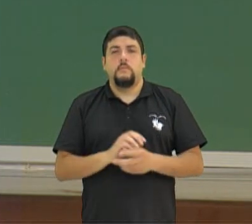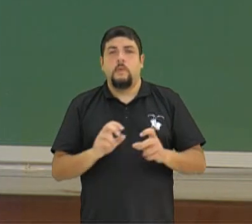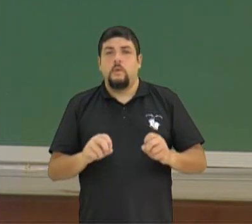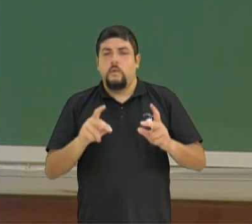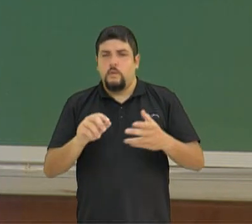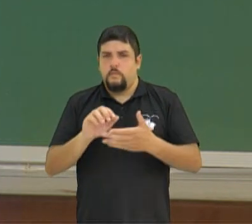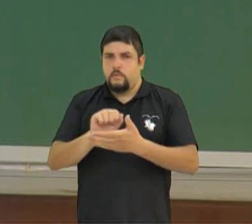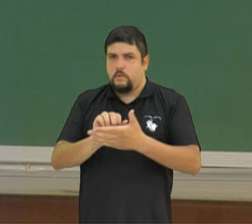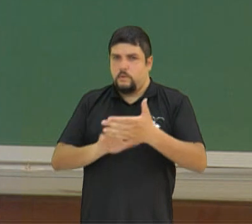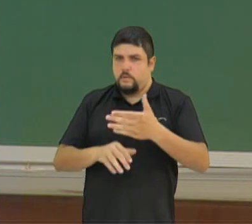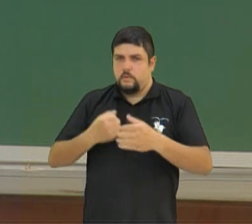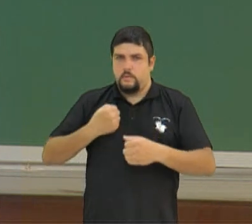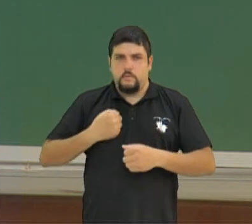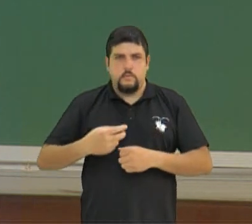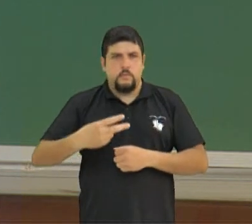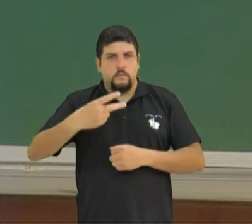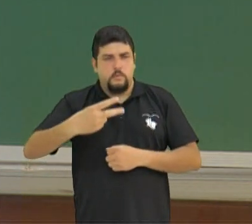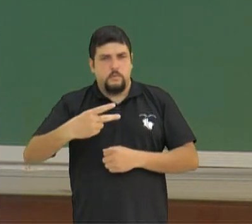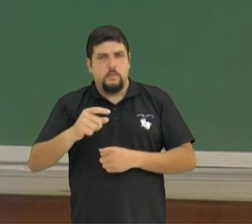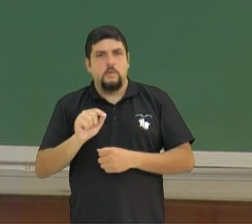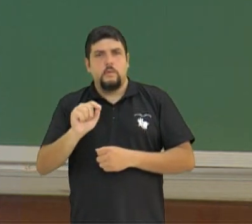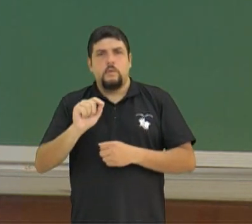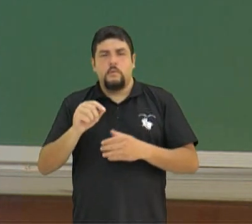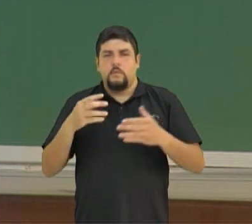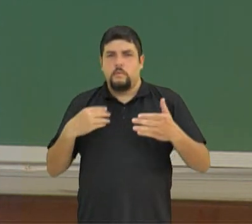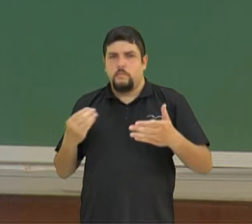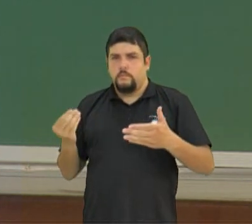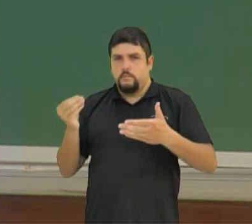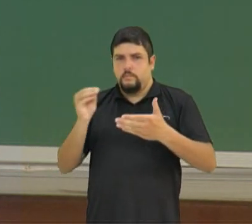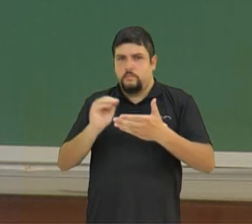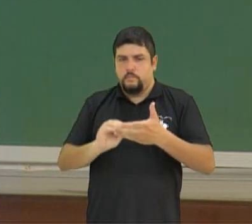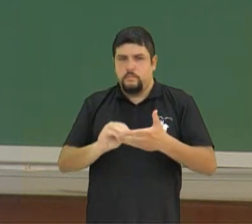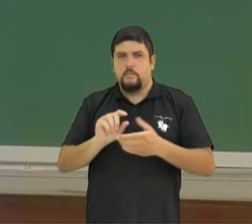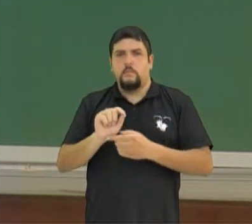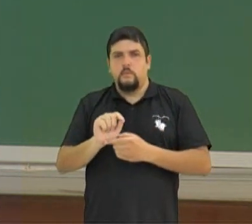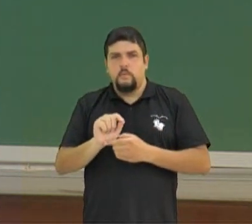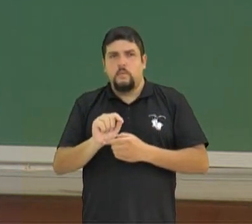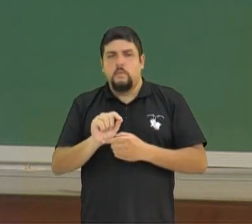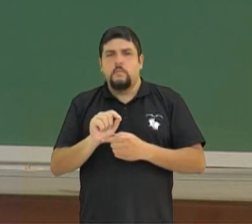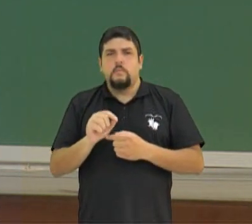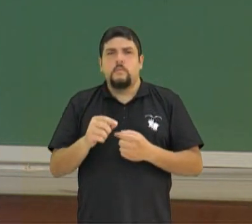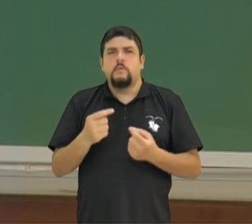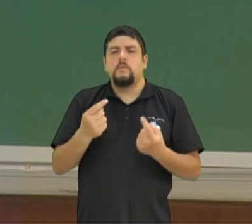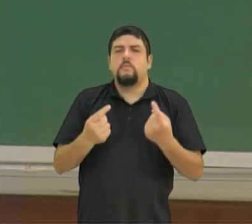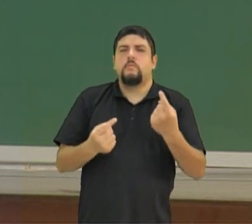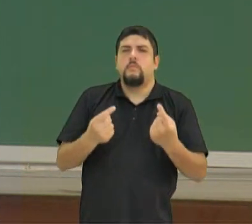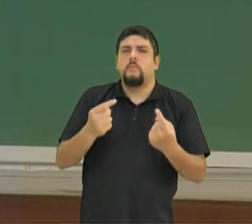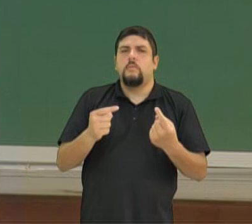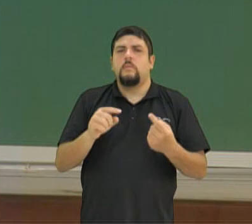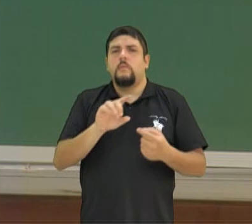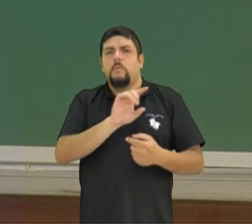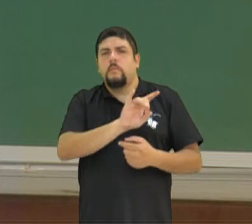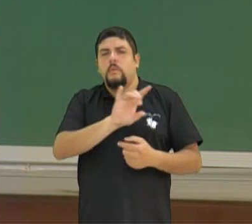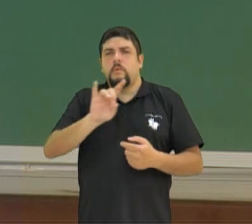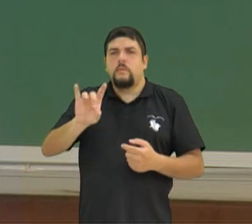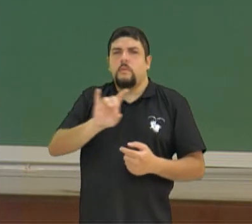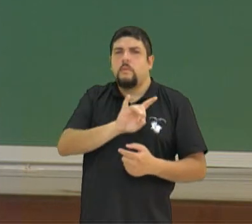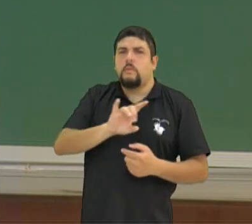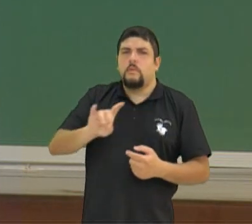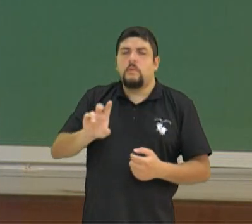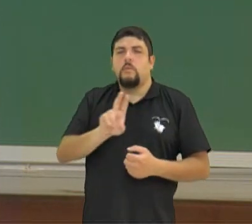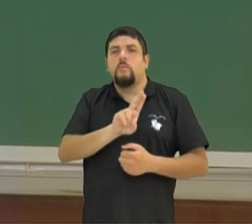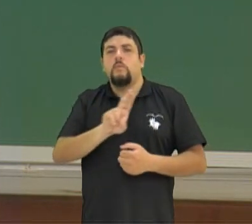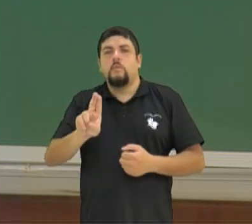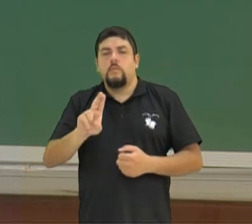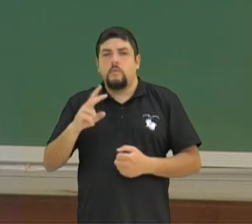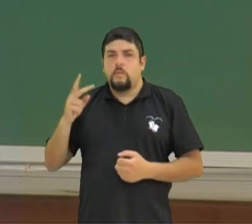atividade 2, você vai completar aqui, né, identificando as partes do corpo humano de la chica.